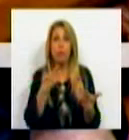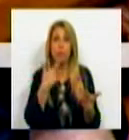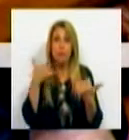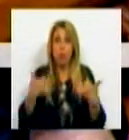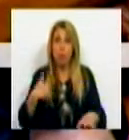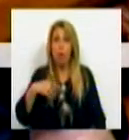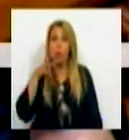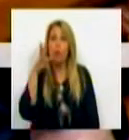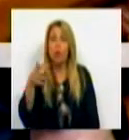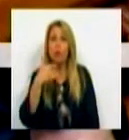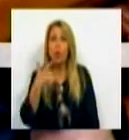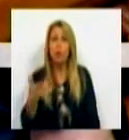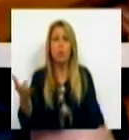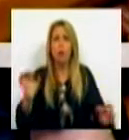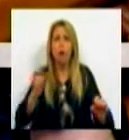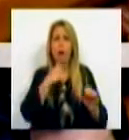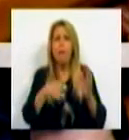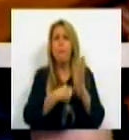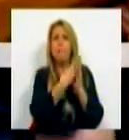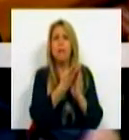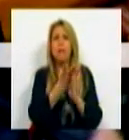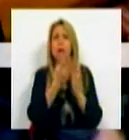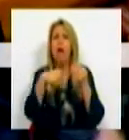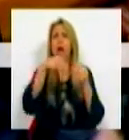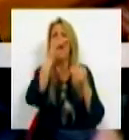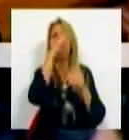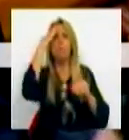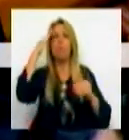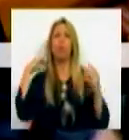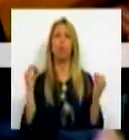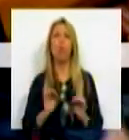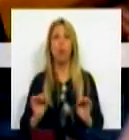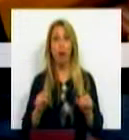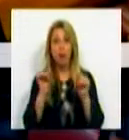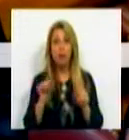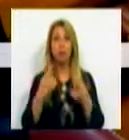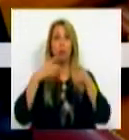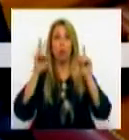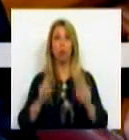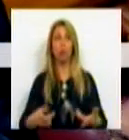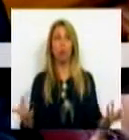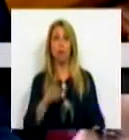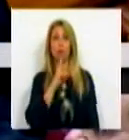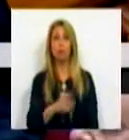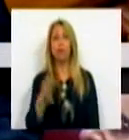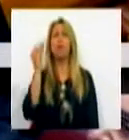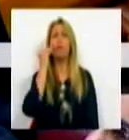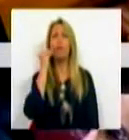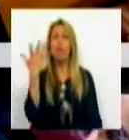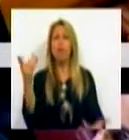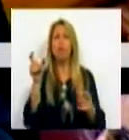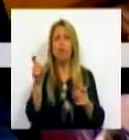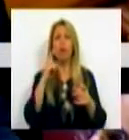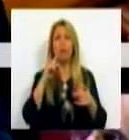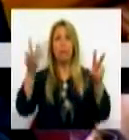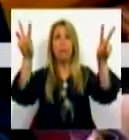havia nenhumas medidas adicionais previstas. É como eu começo a resposta. Como é que essa interpretação foi parar um título? Que saúde o título